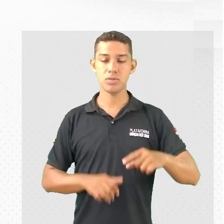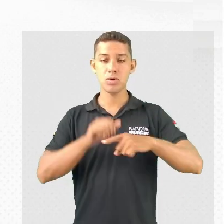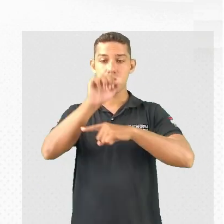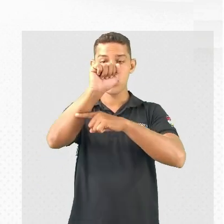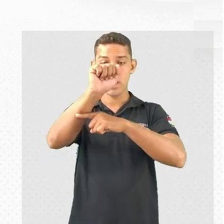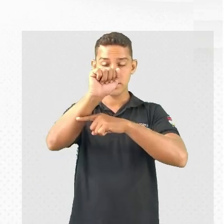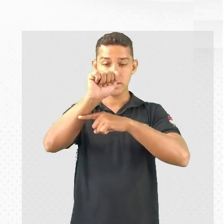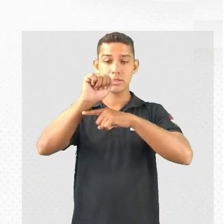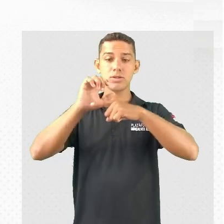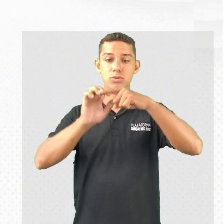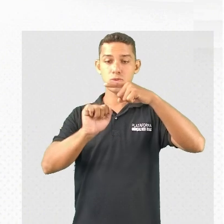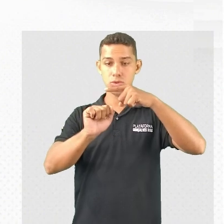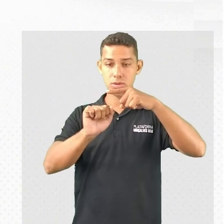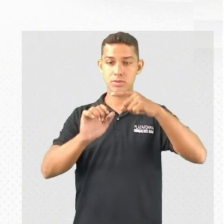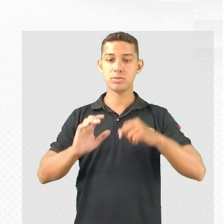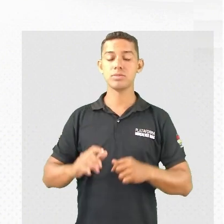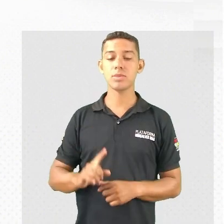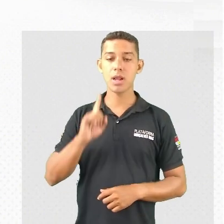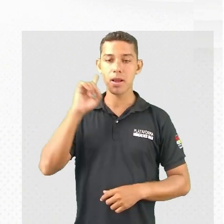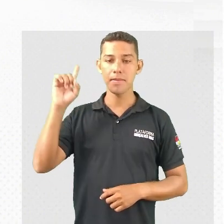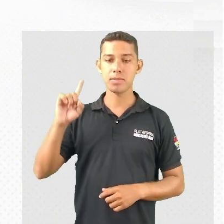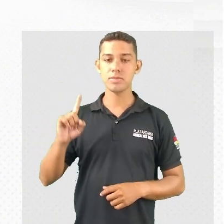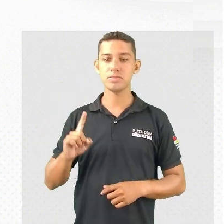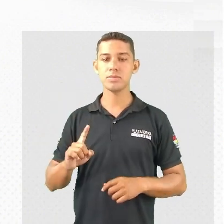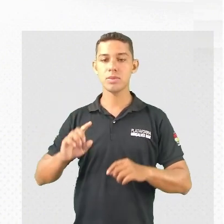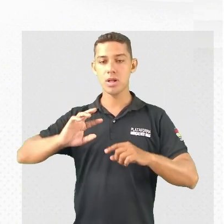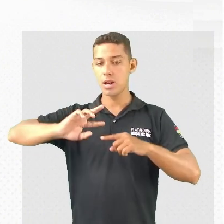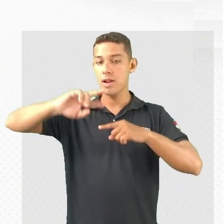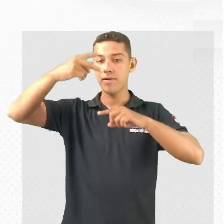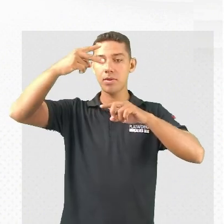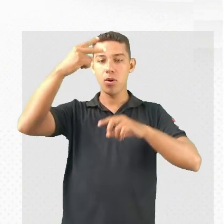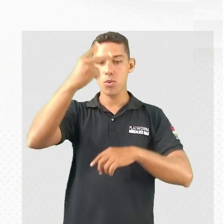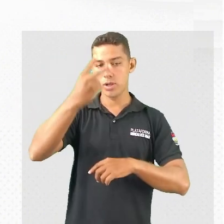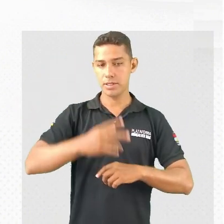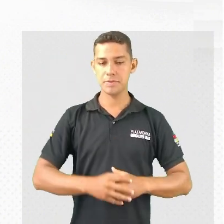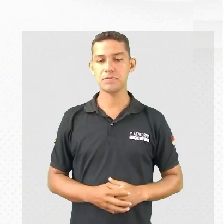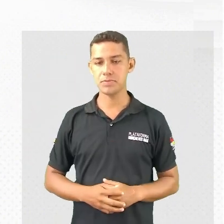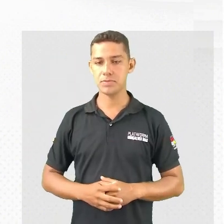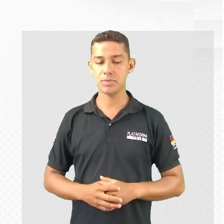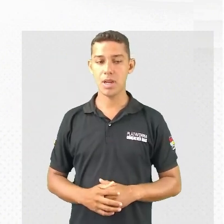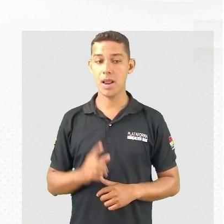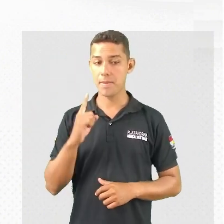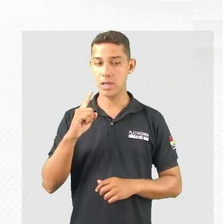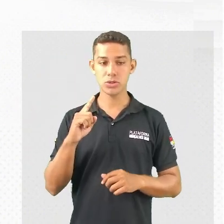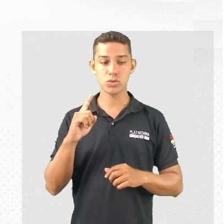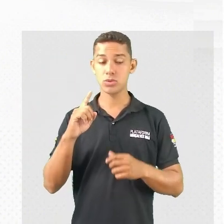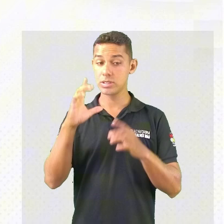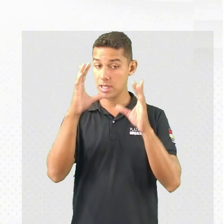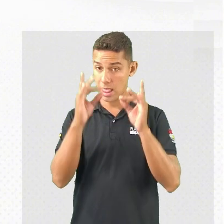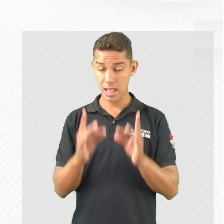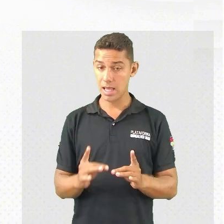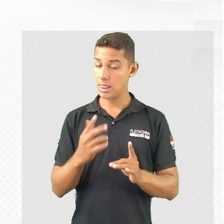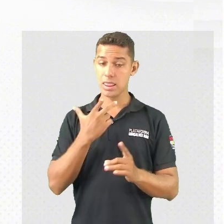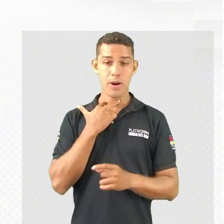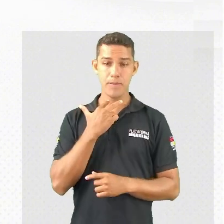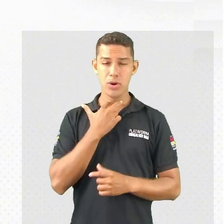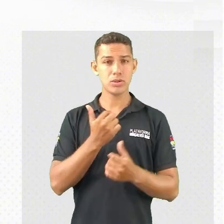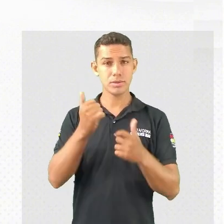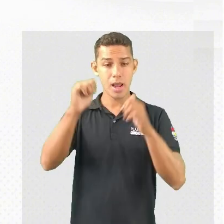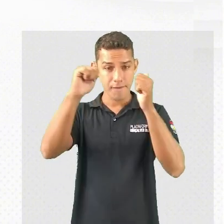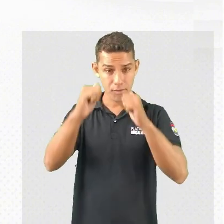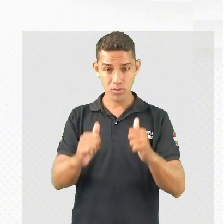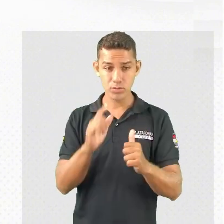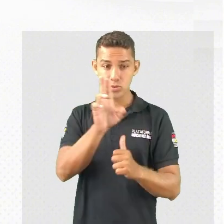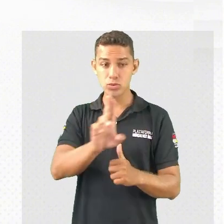Azão, só que essa escala é elevado ao quadrado. E mais um detalhe, eu não posso entrar na fórmula